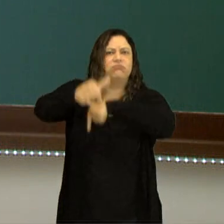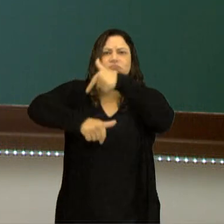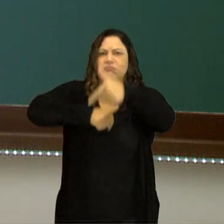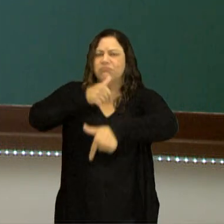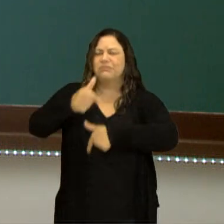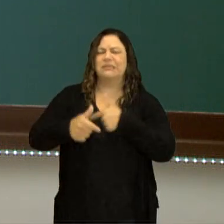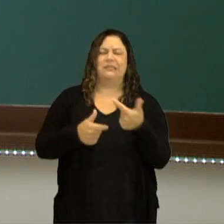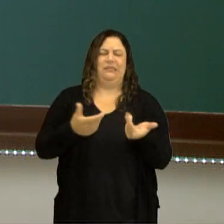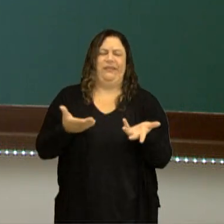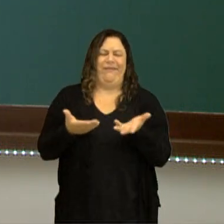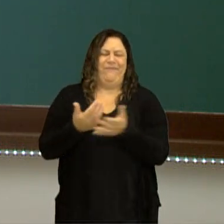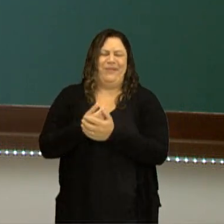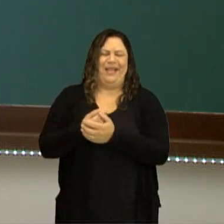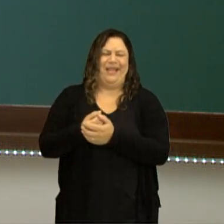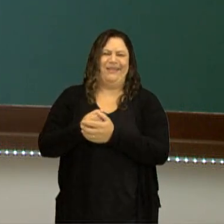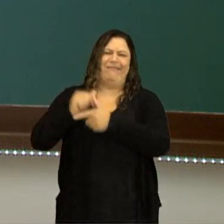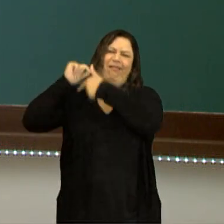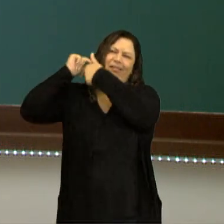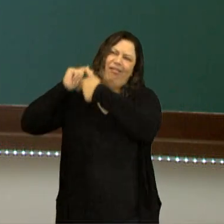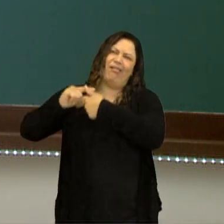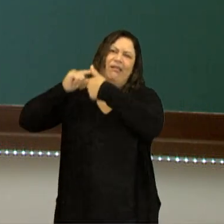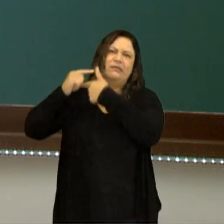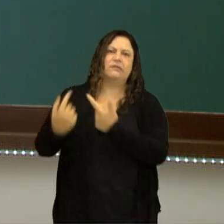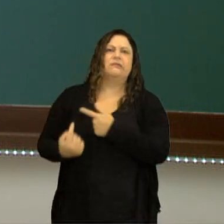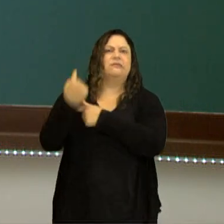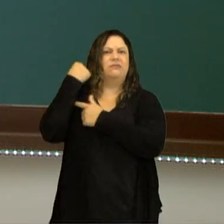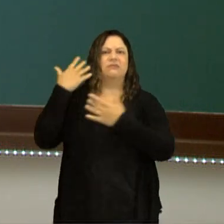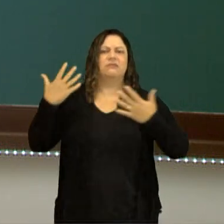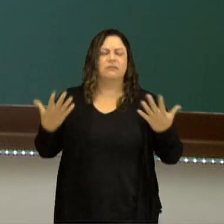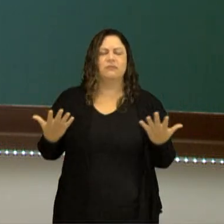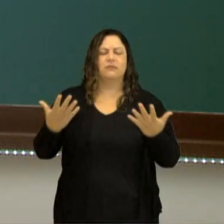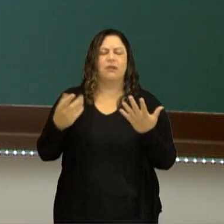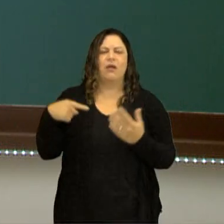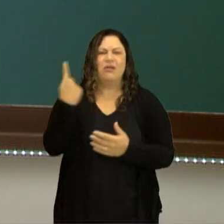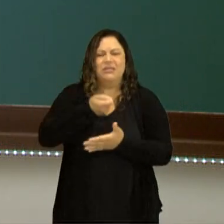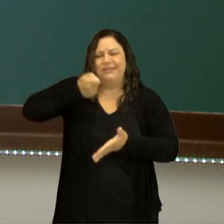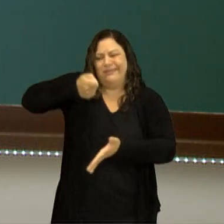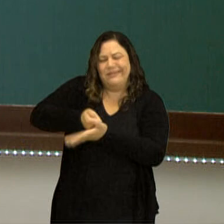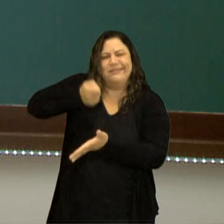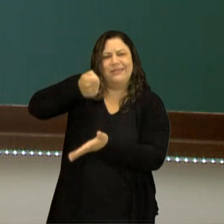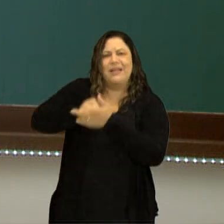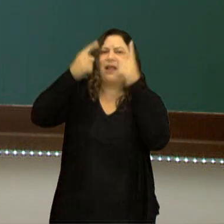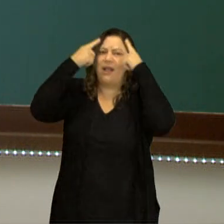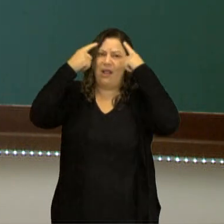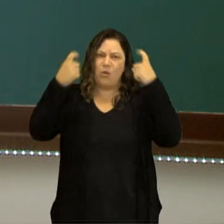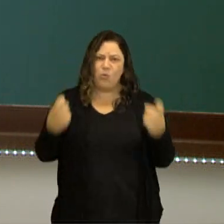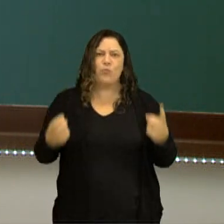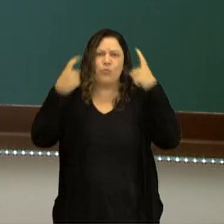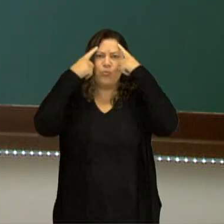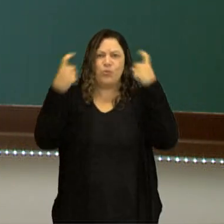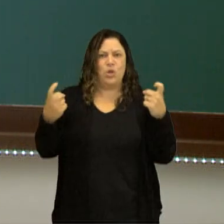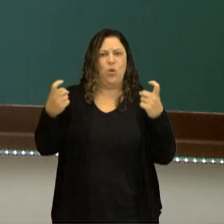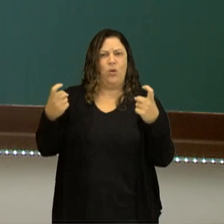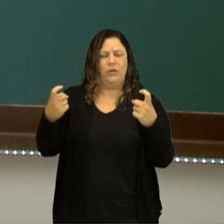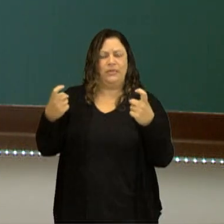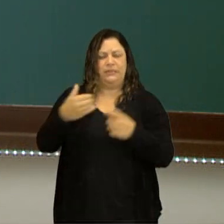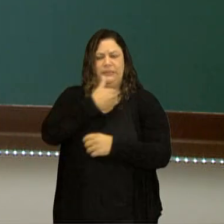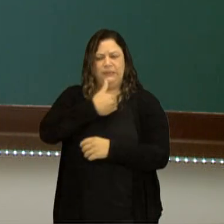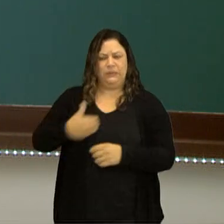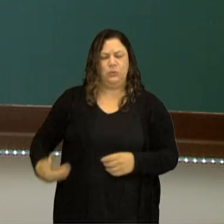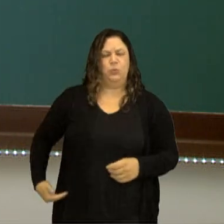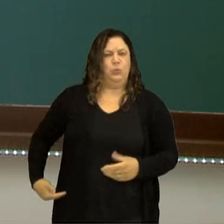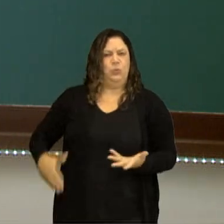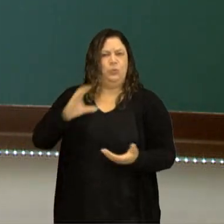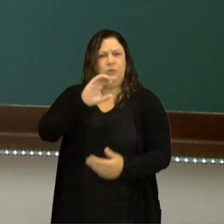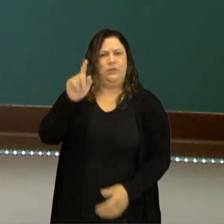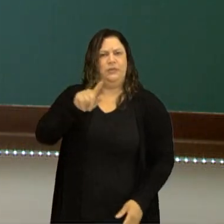totalmente retrógrado, a gente ainda é punido com violência através do governo do czar Nicolau